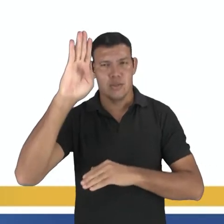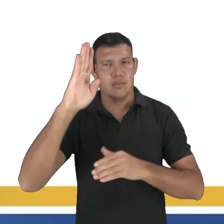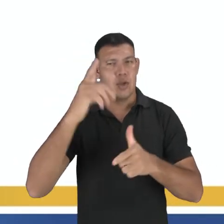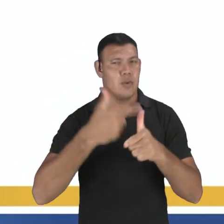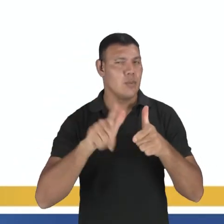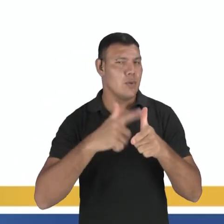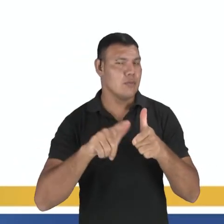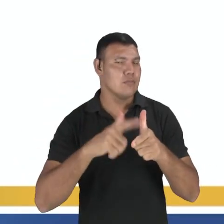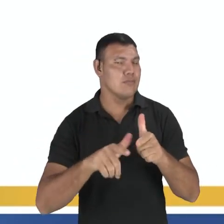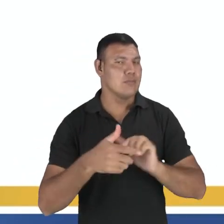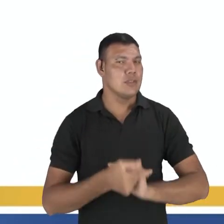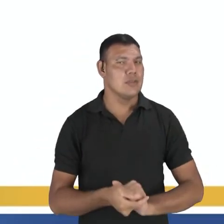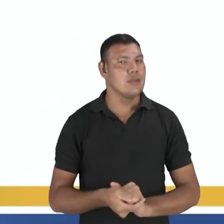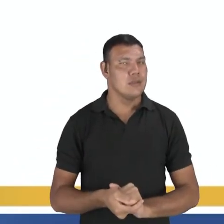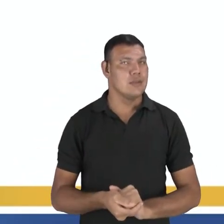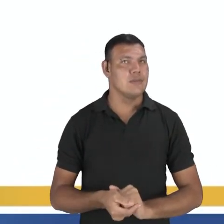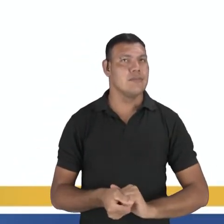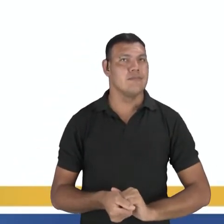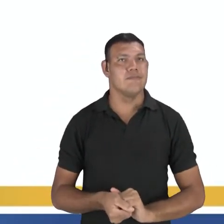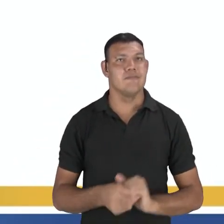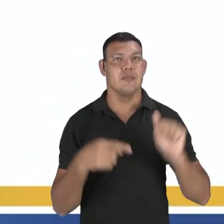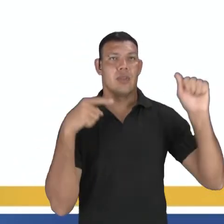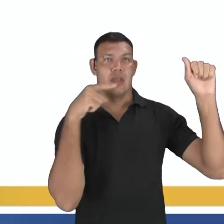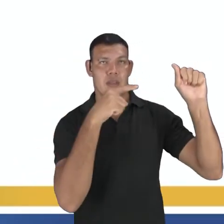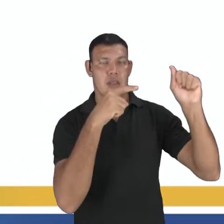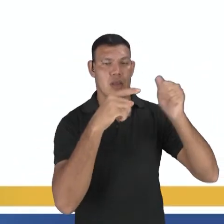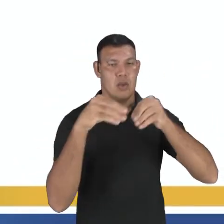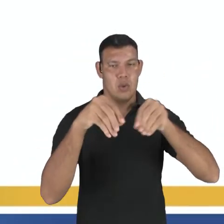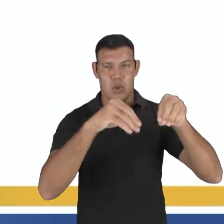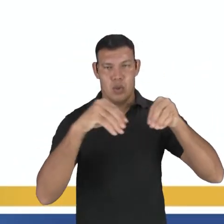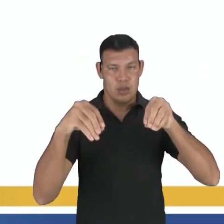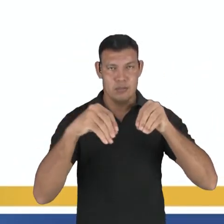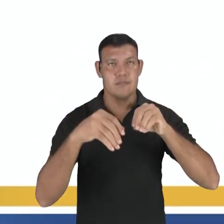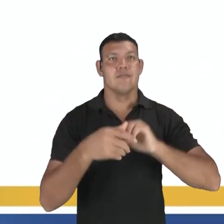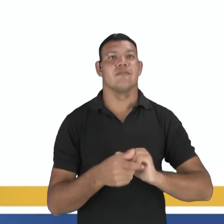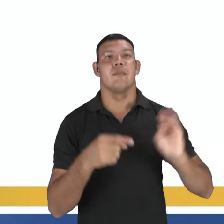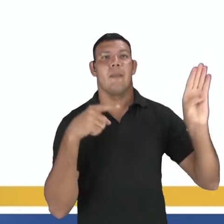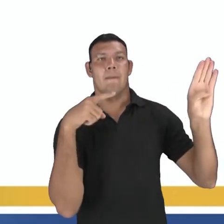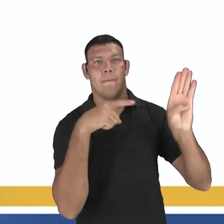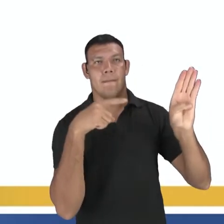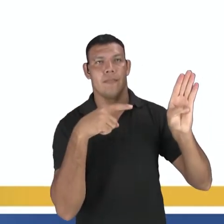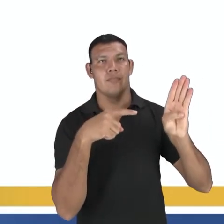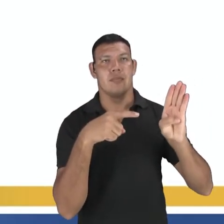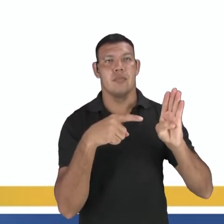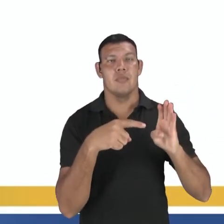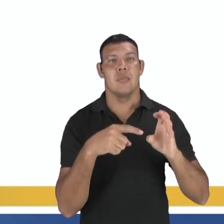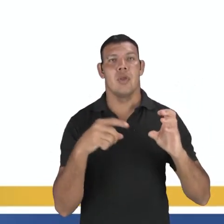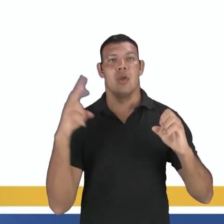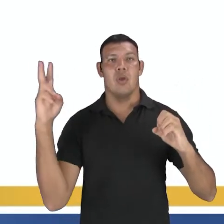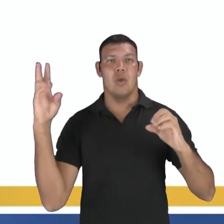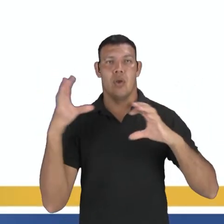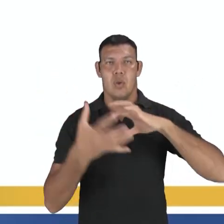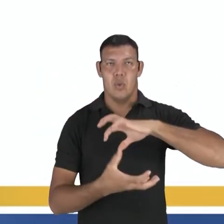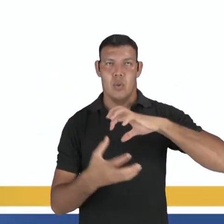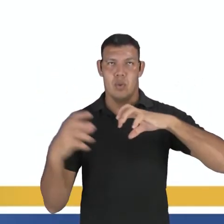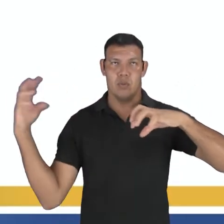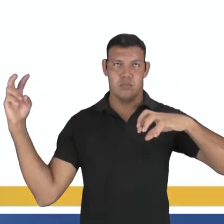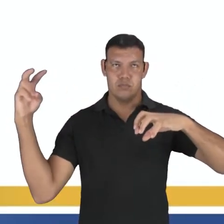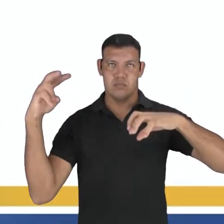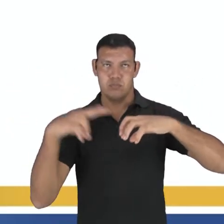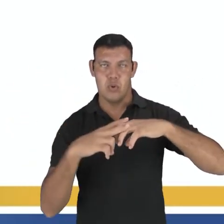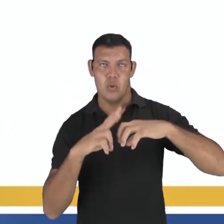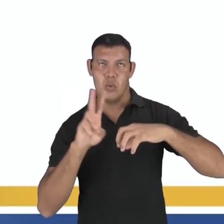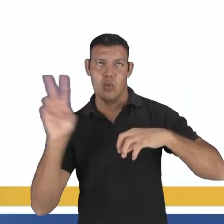desde a chegada dos portugueses em 1500? A. O assoreamento. B. o efeito estufa? C,